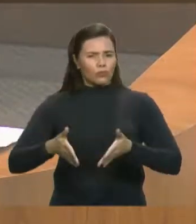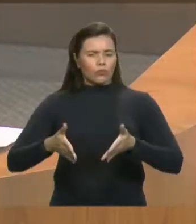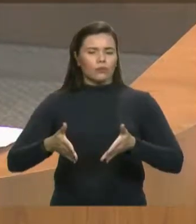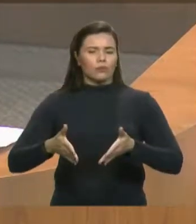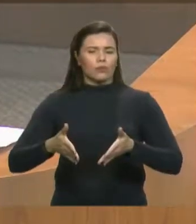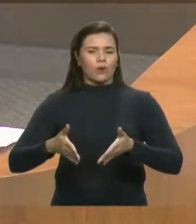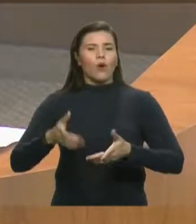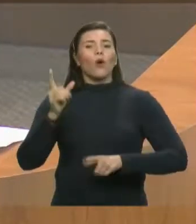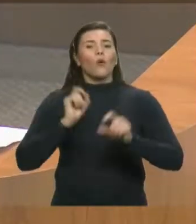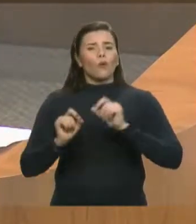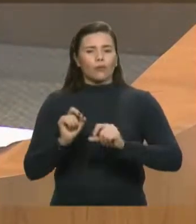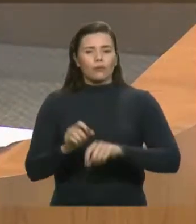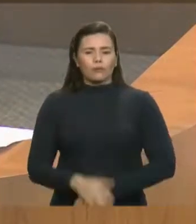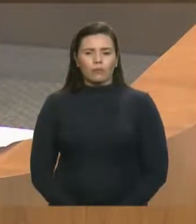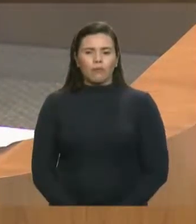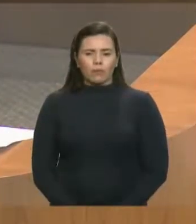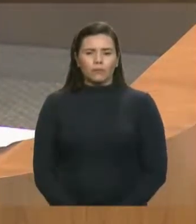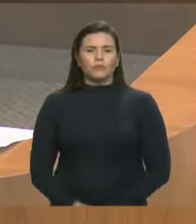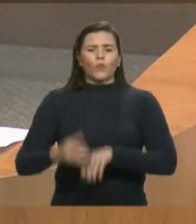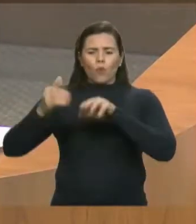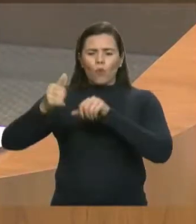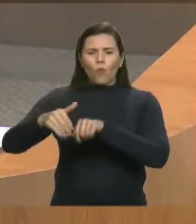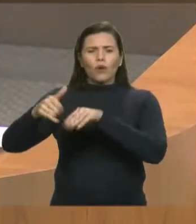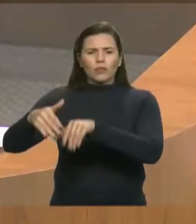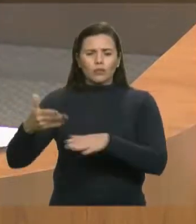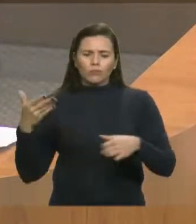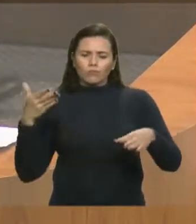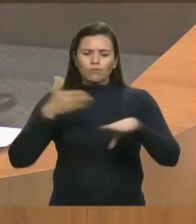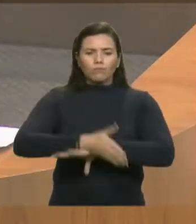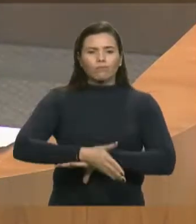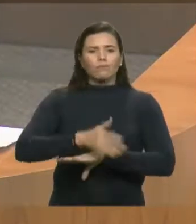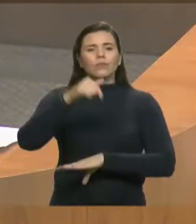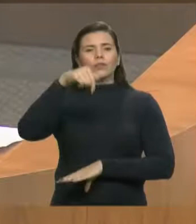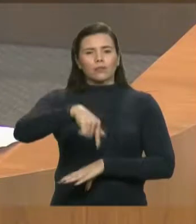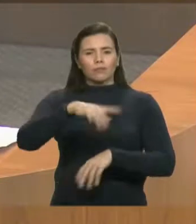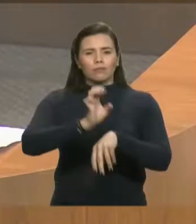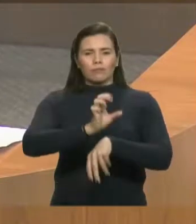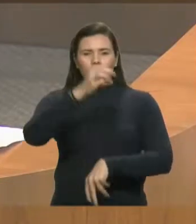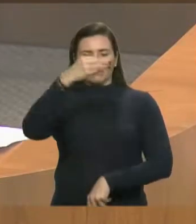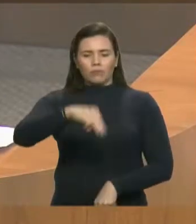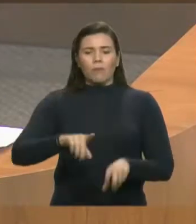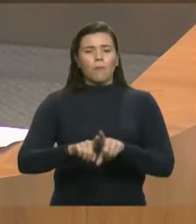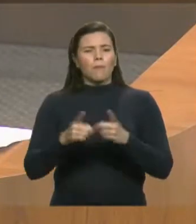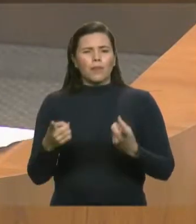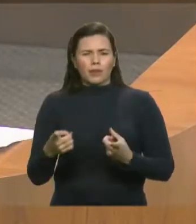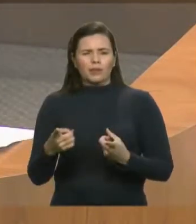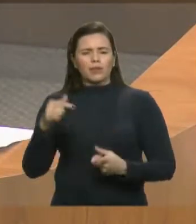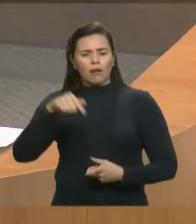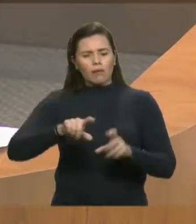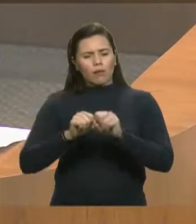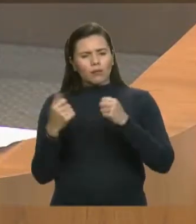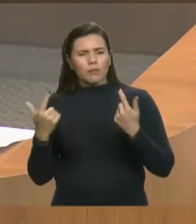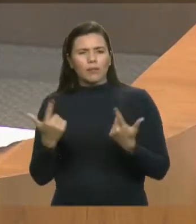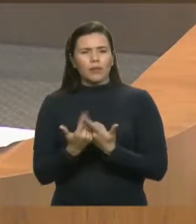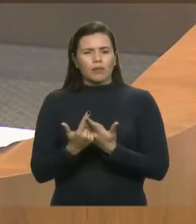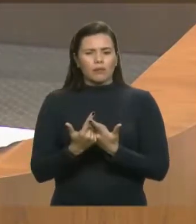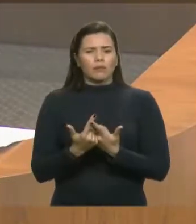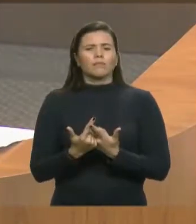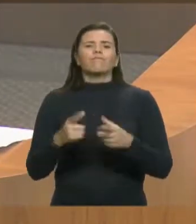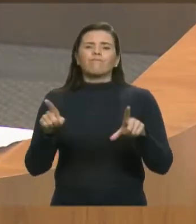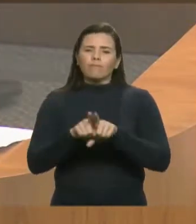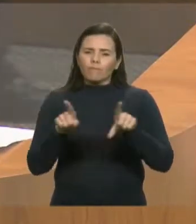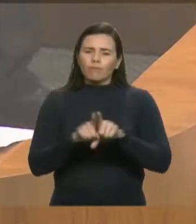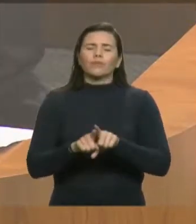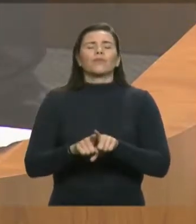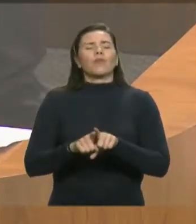a intervenção de forças nacionais aqui na região. Mas esta casa, sob requerimento